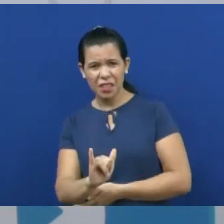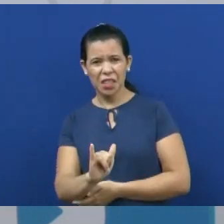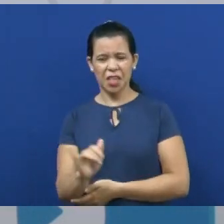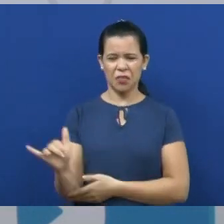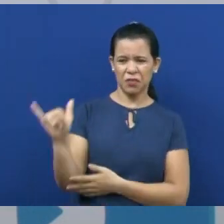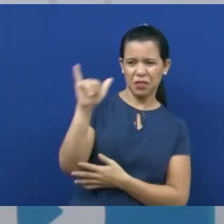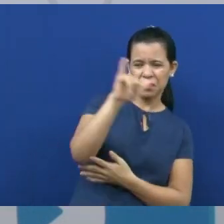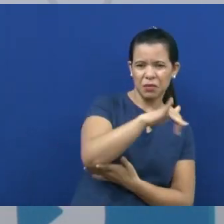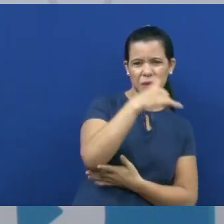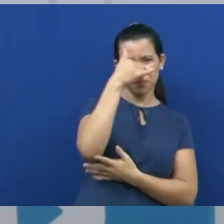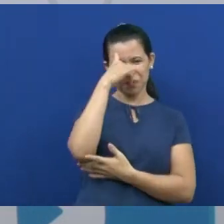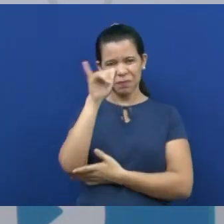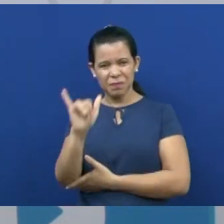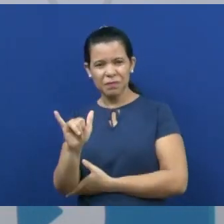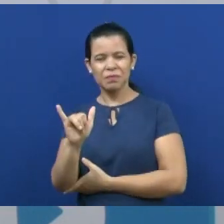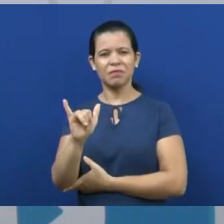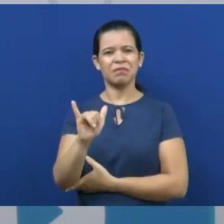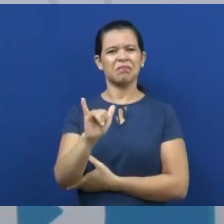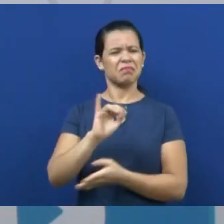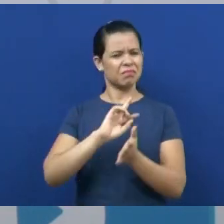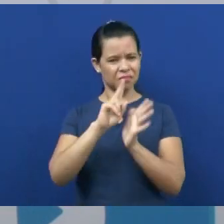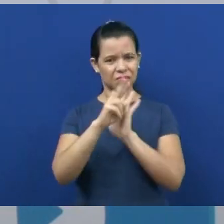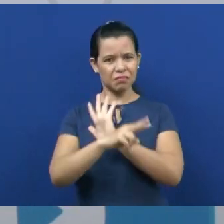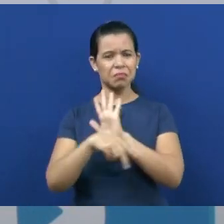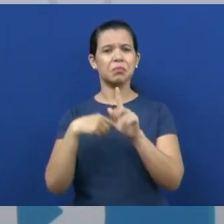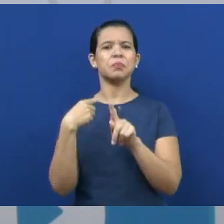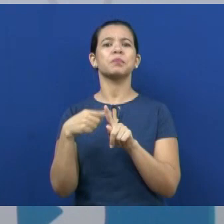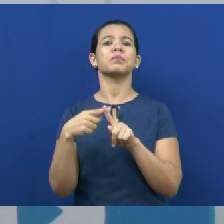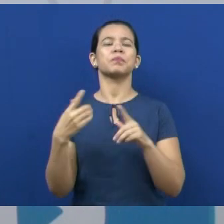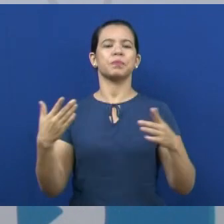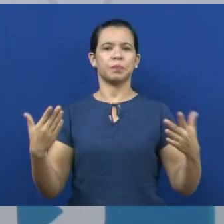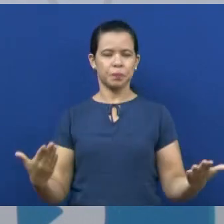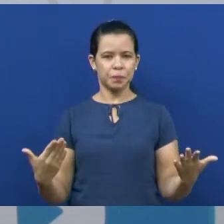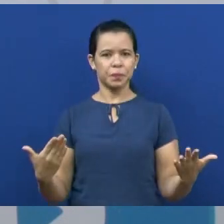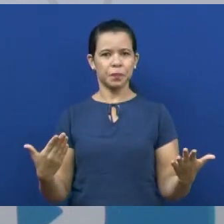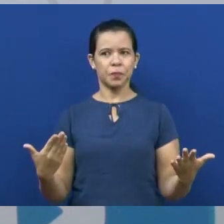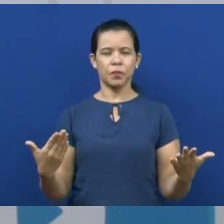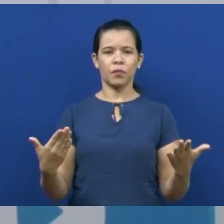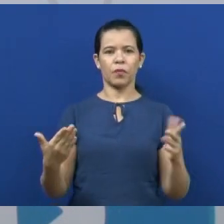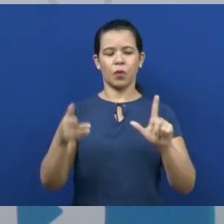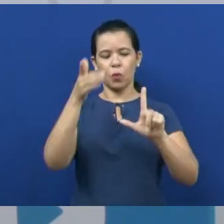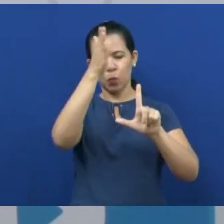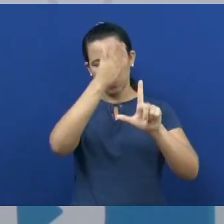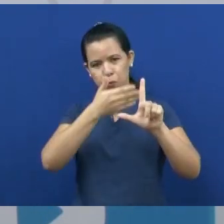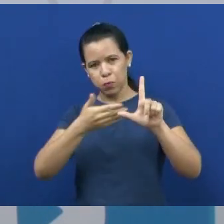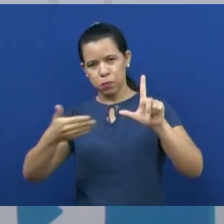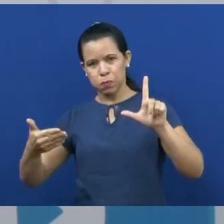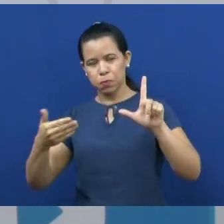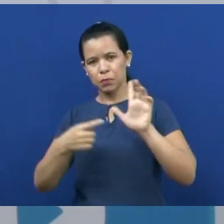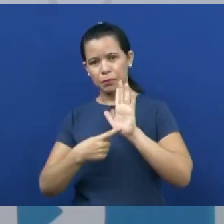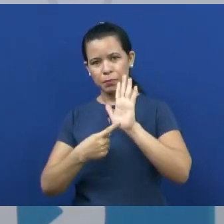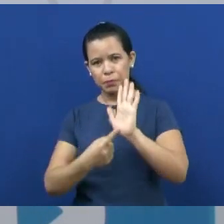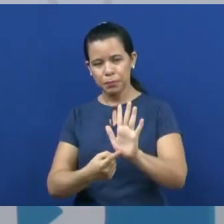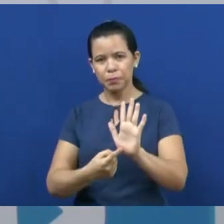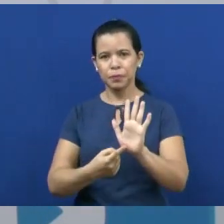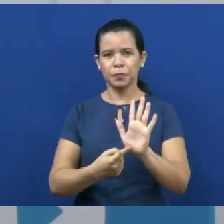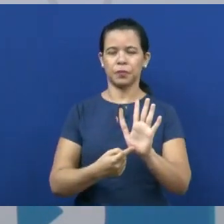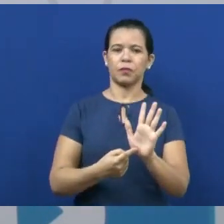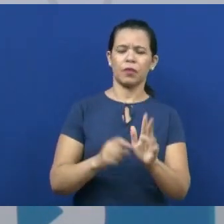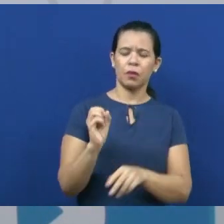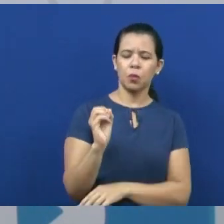outras coisas mais. Por quê? Esse gráfico ele retrata a ideia de quando nós temos uma